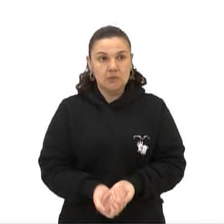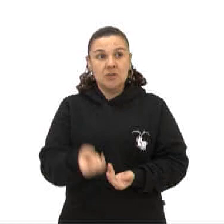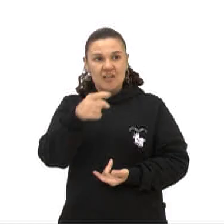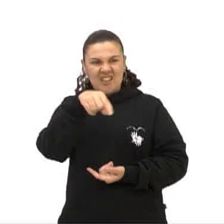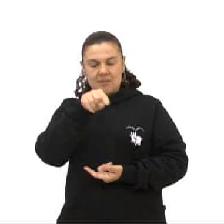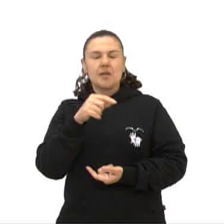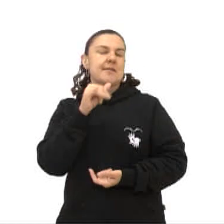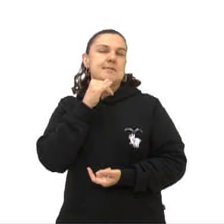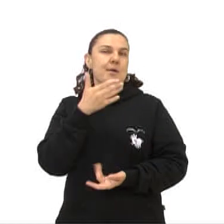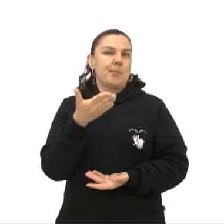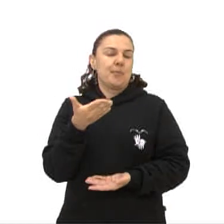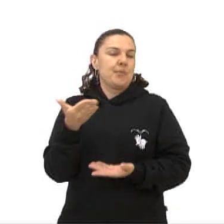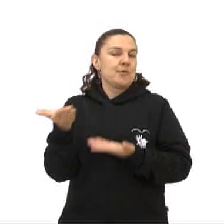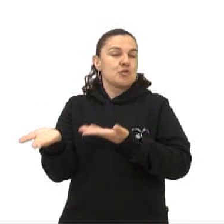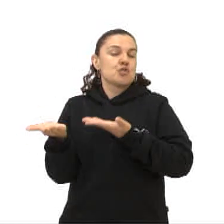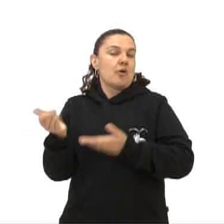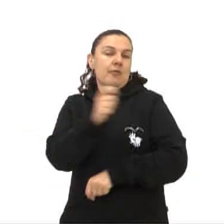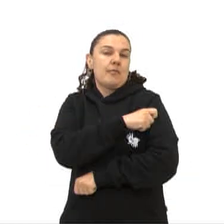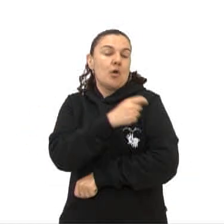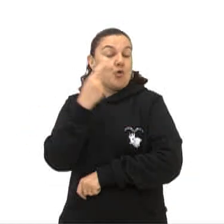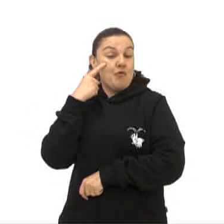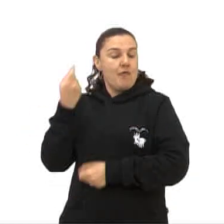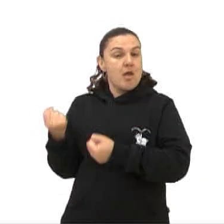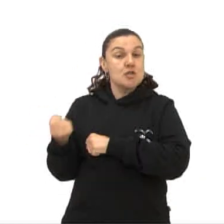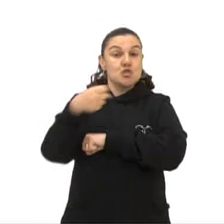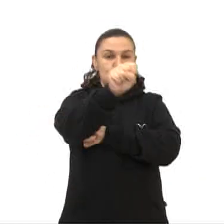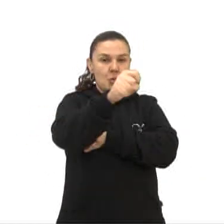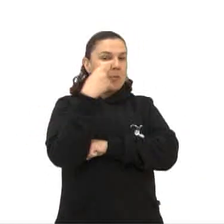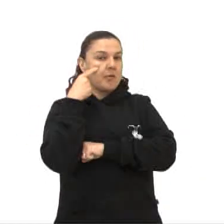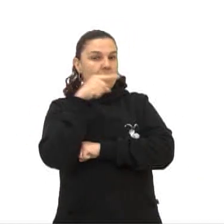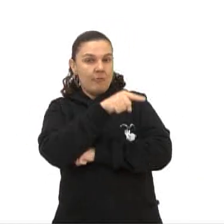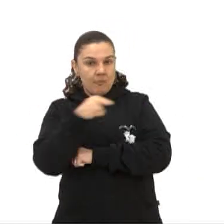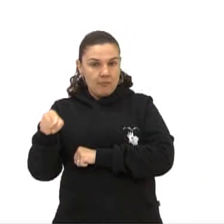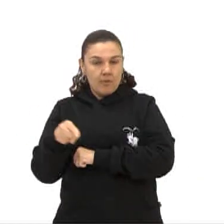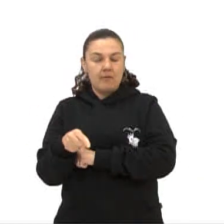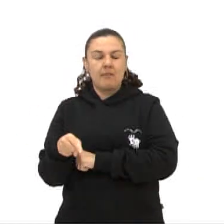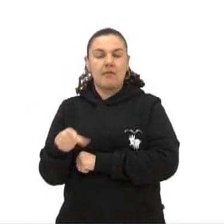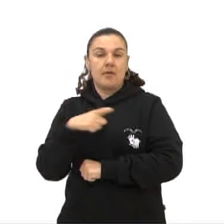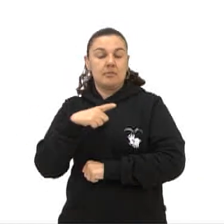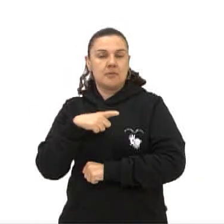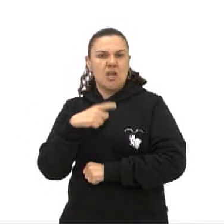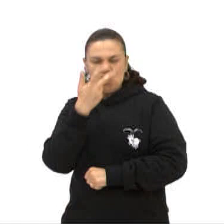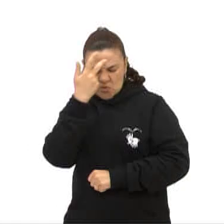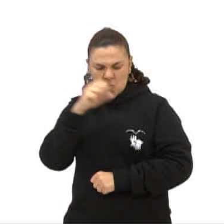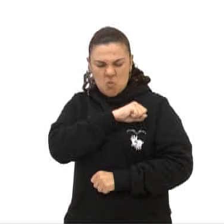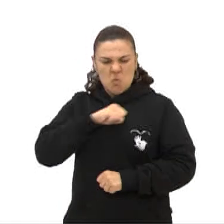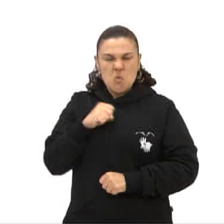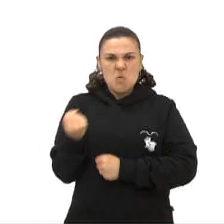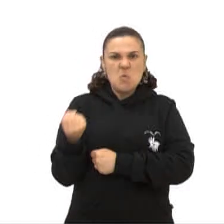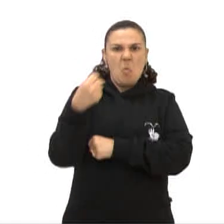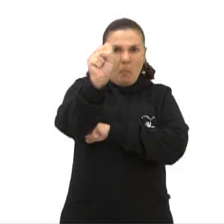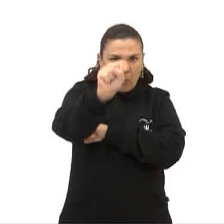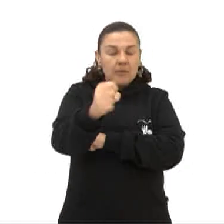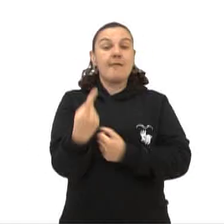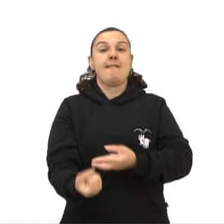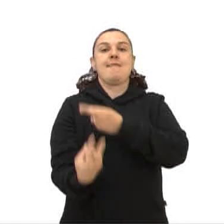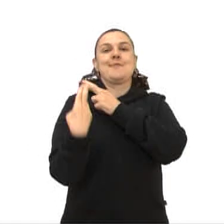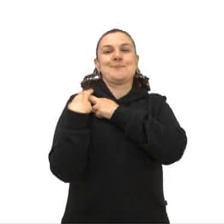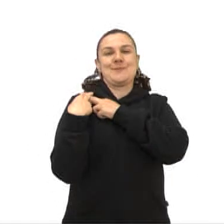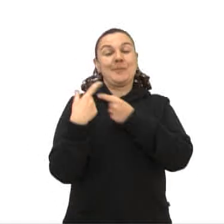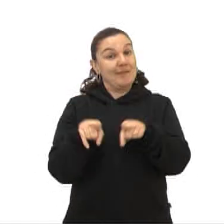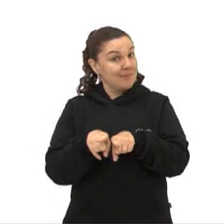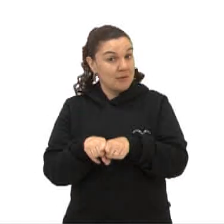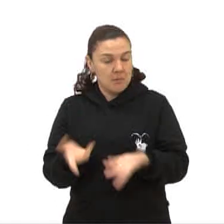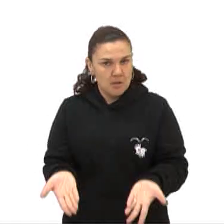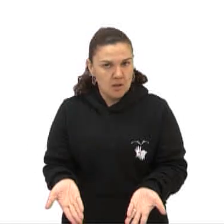desenho de super-heróis. Tem um super-herói que tem um dos lemas: com grandes poderes, grandes responsabilidades. E qual